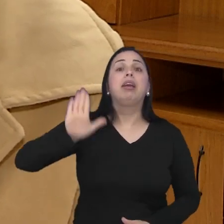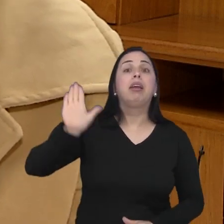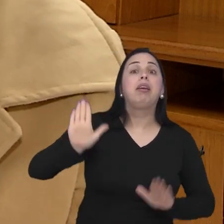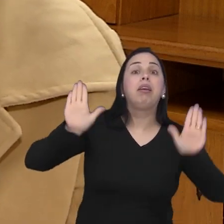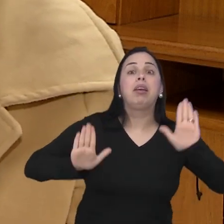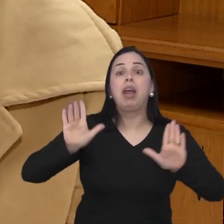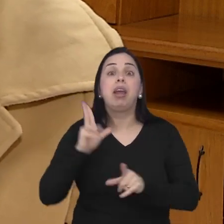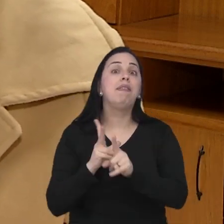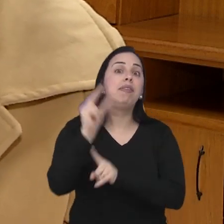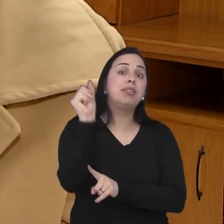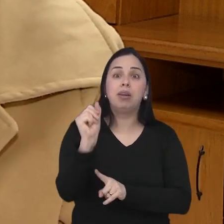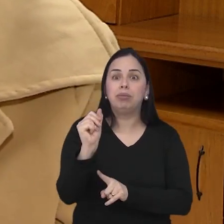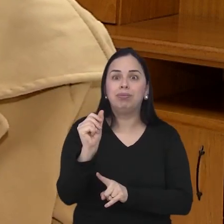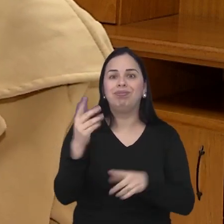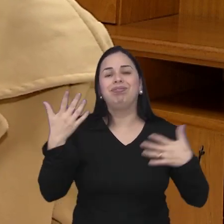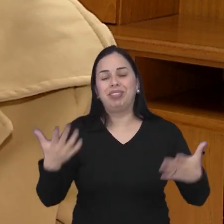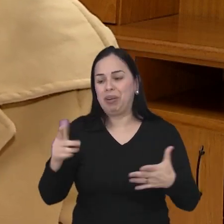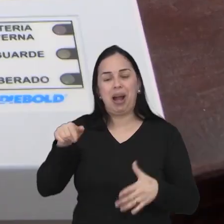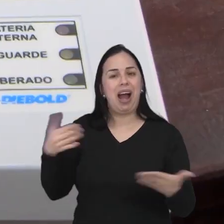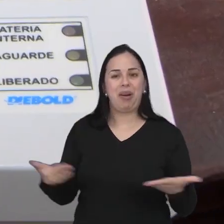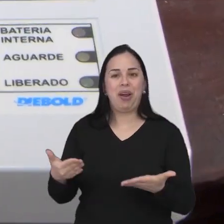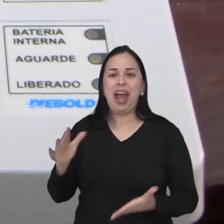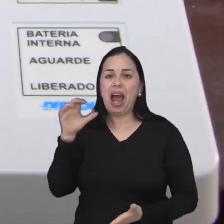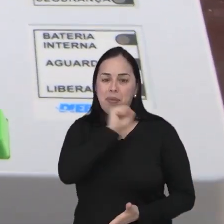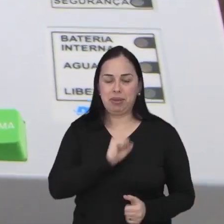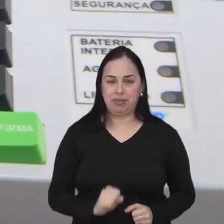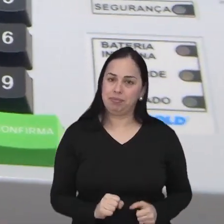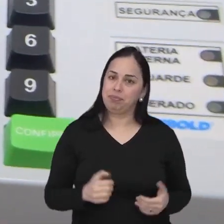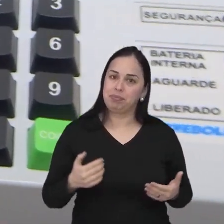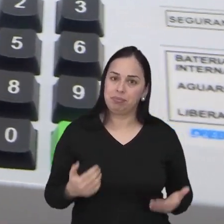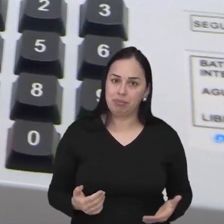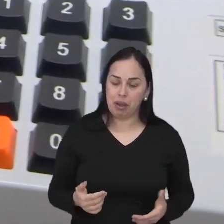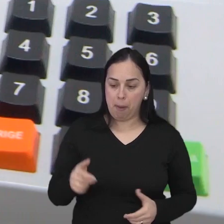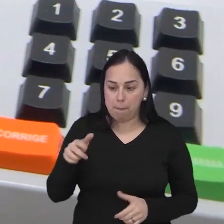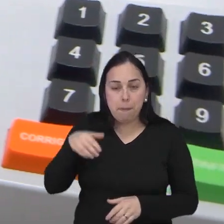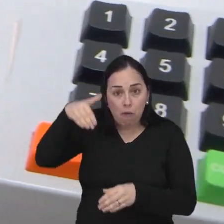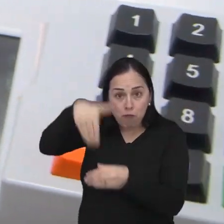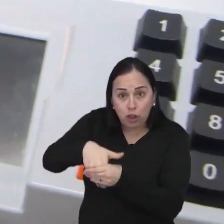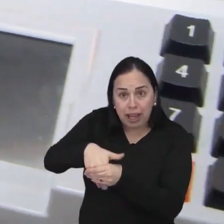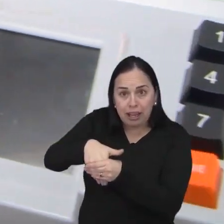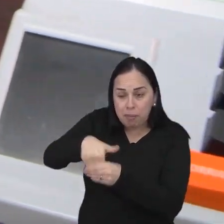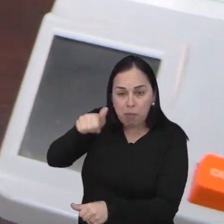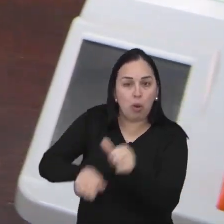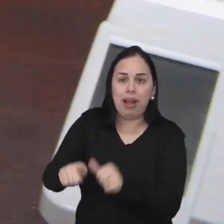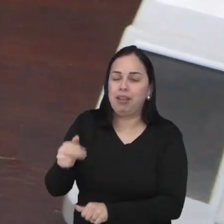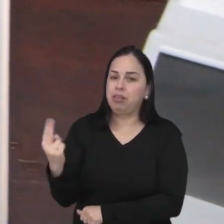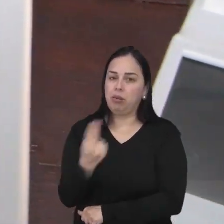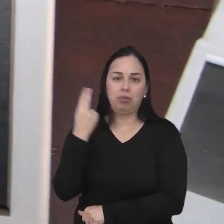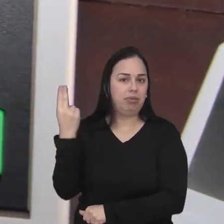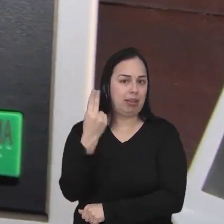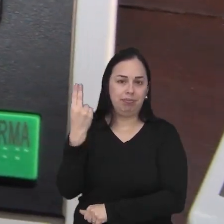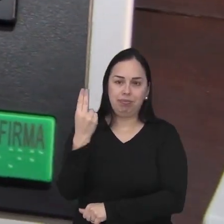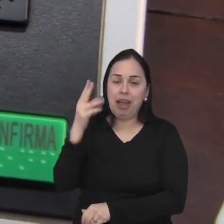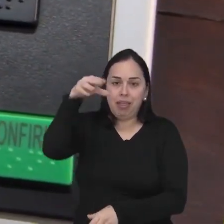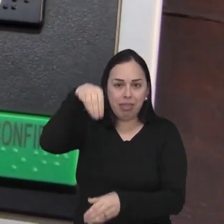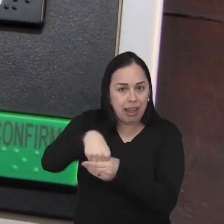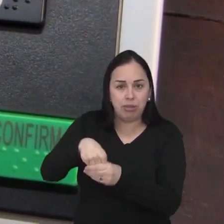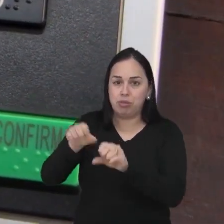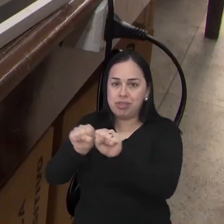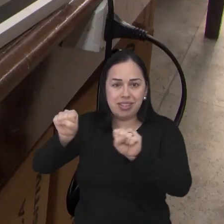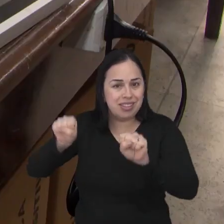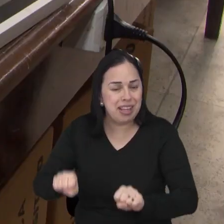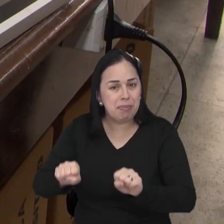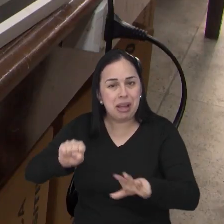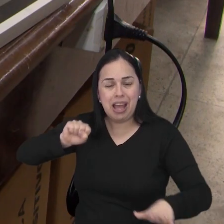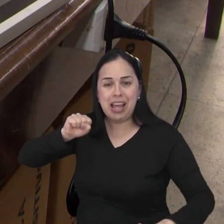de saberem quem que é o candidato que vai vencer a eleição. Quanto aos votos, não é possível alterá-los. São várias camadas de proteção